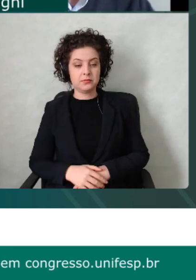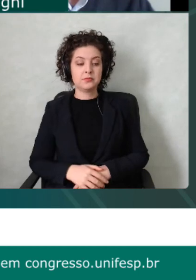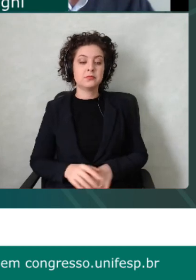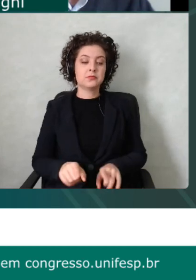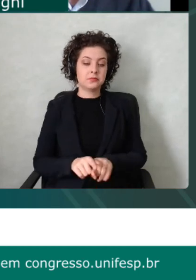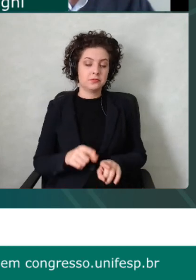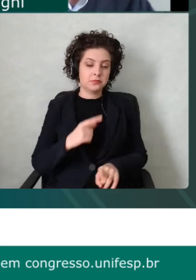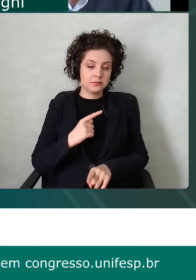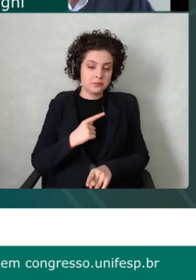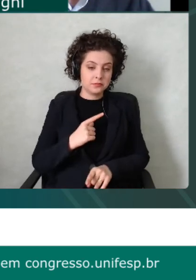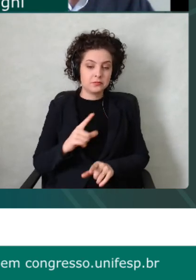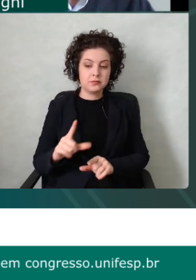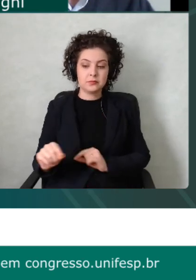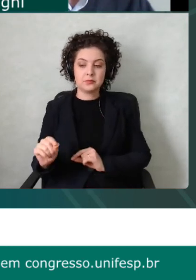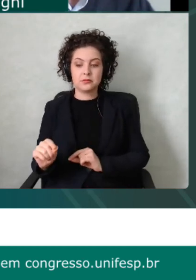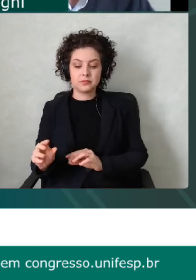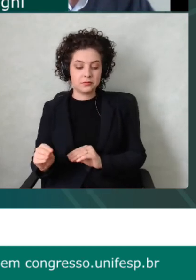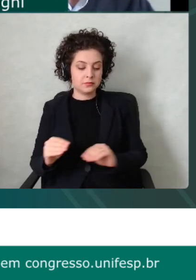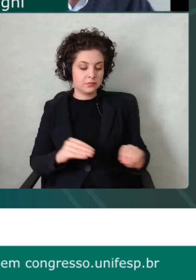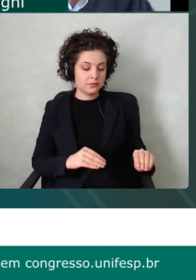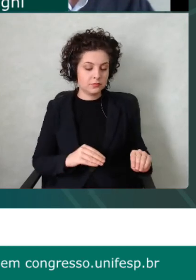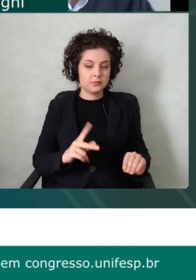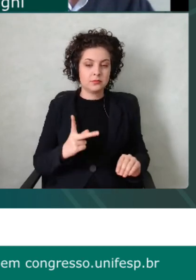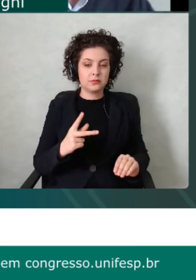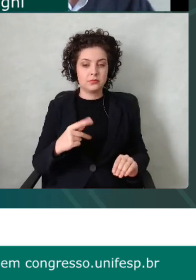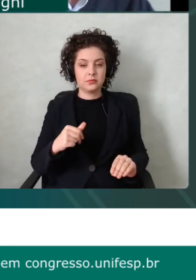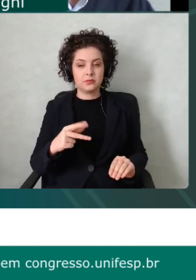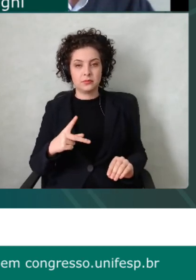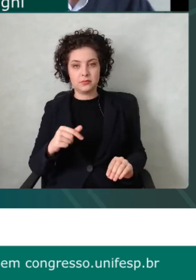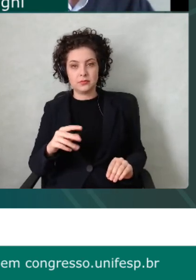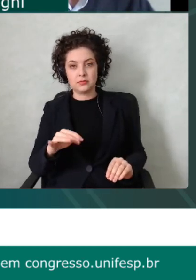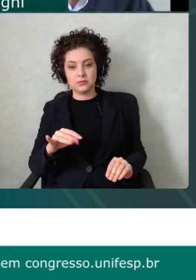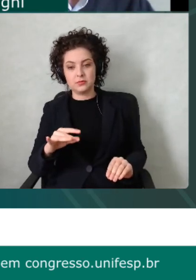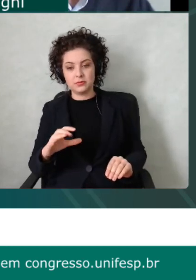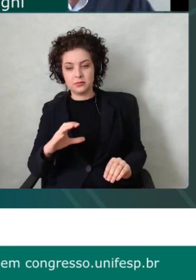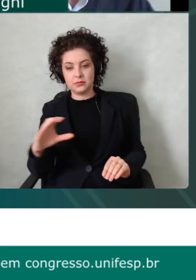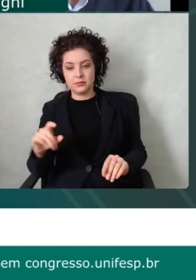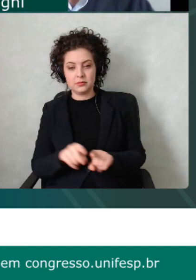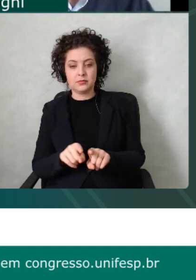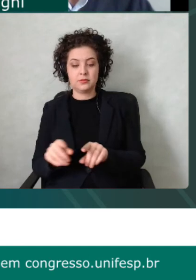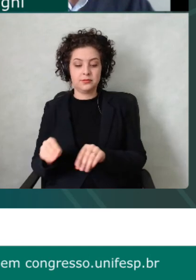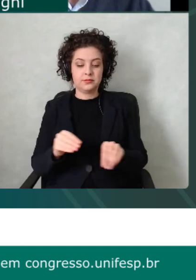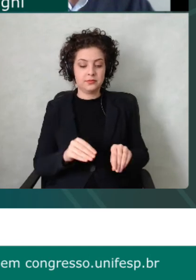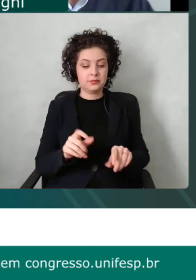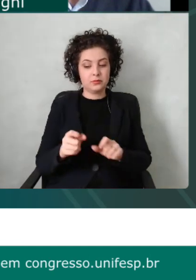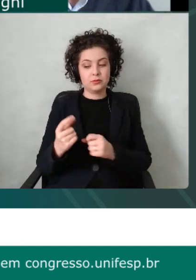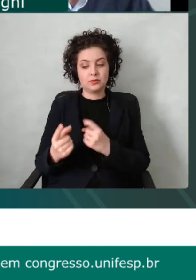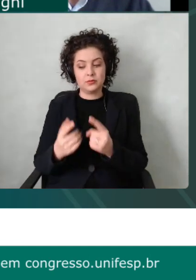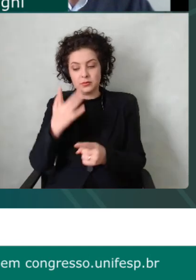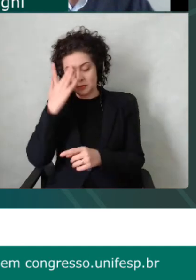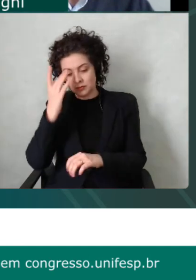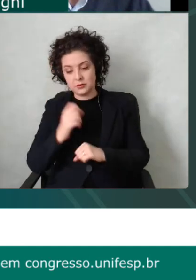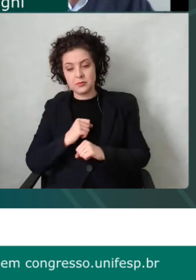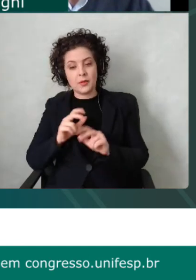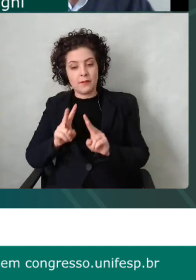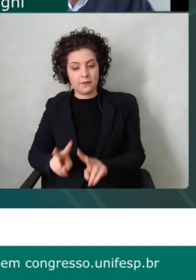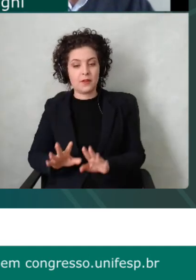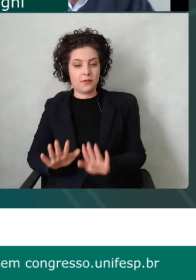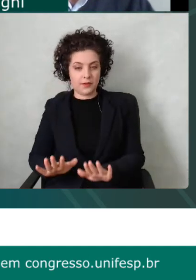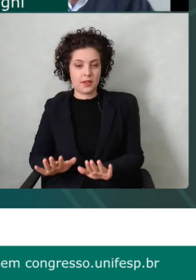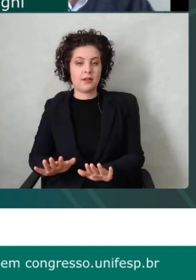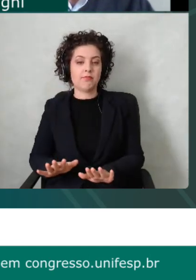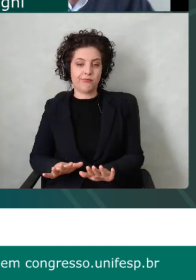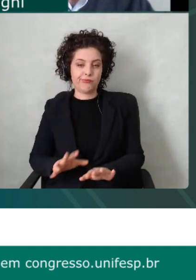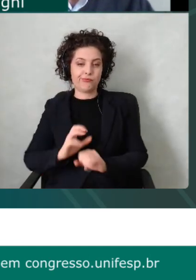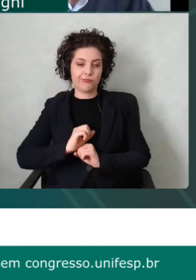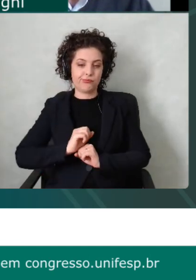escapa, ele muda. A hepatite C também, 40% das pessoas ficam cronicamente infectados. Então, ter